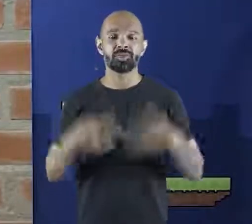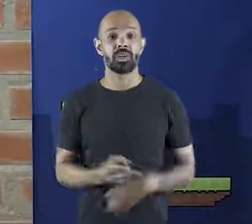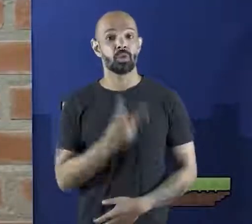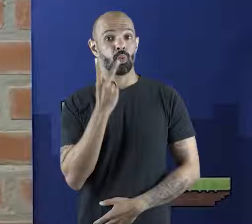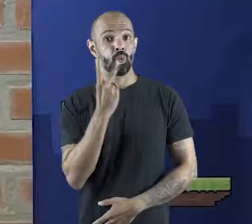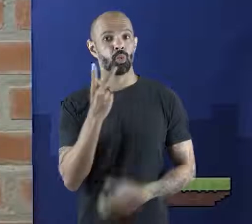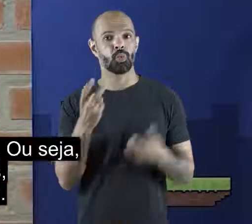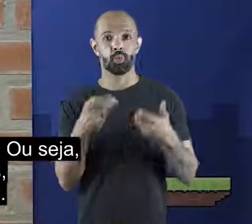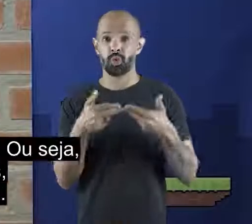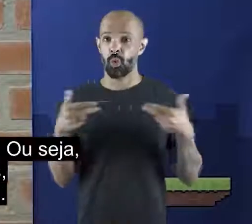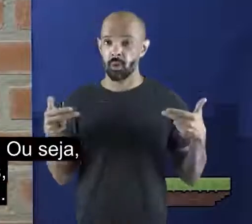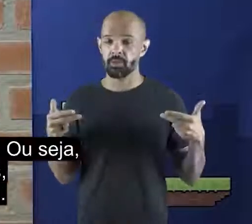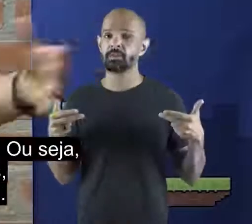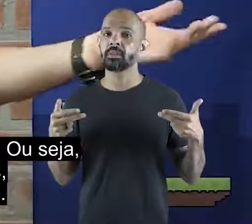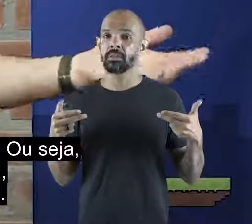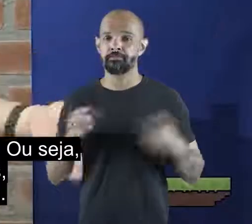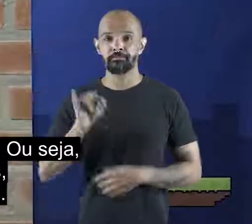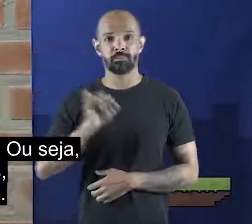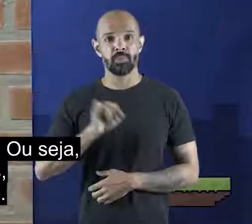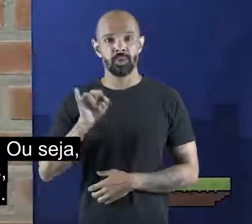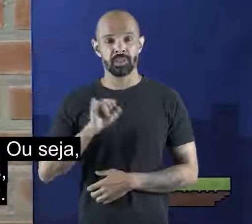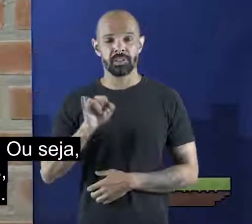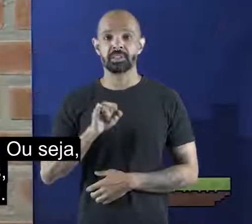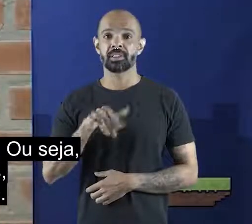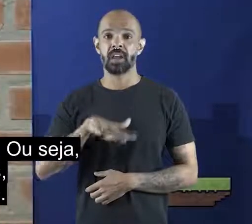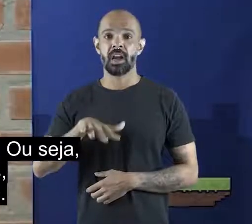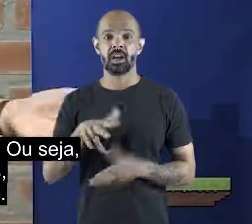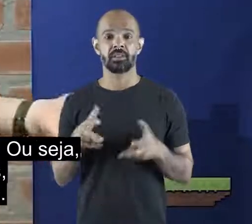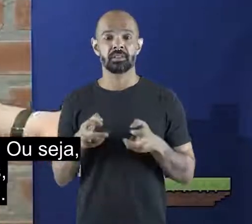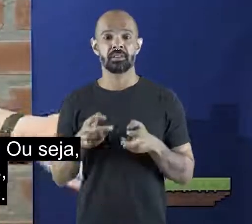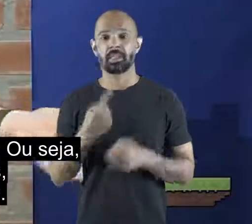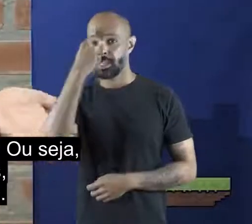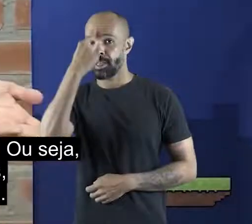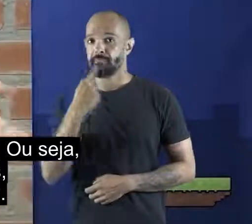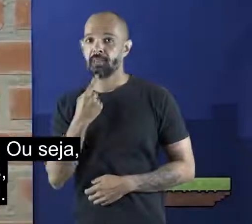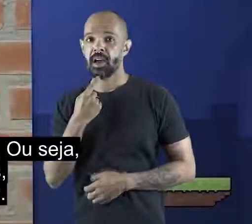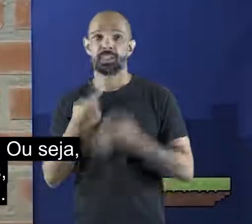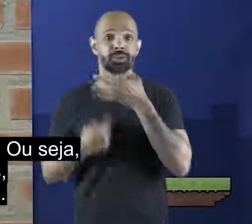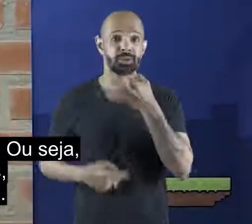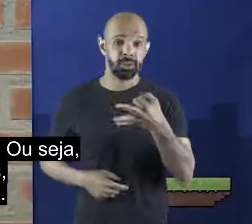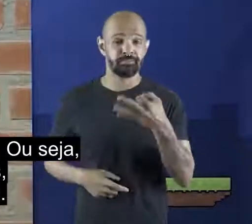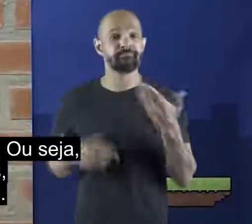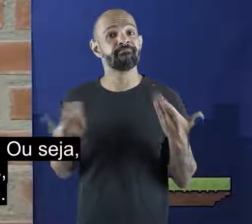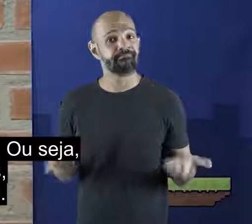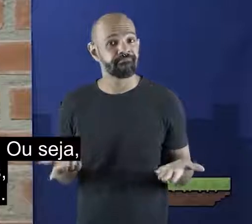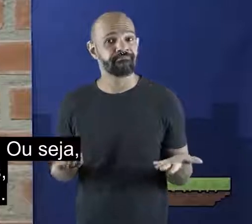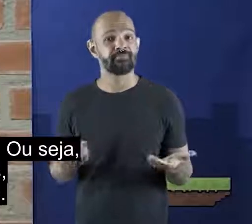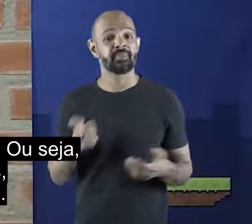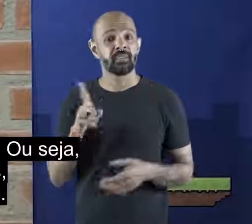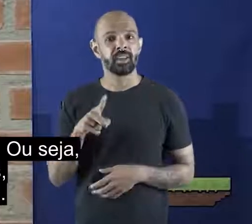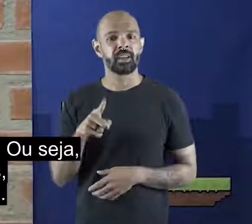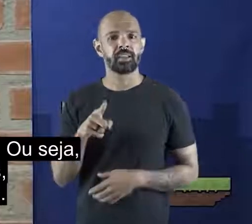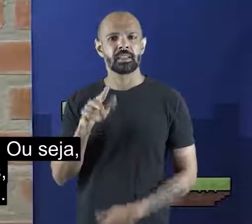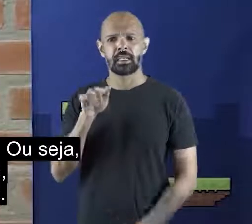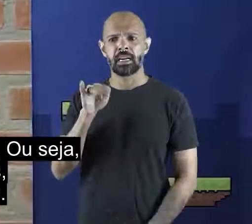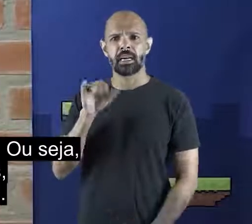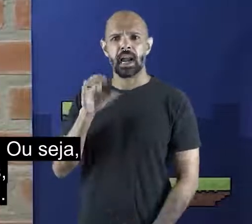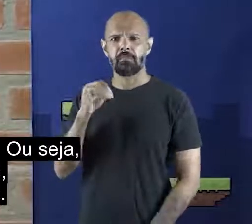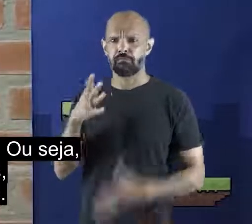duas coisas que são muito importantes também nos jogos: imagem e som. Ou seja, aqueles